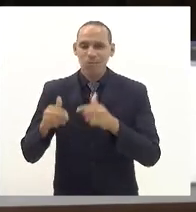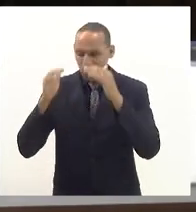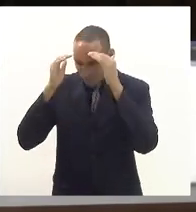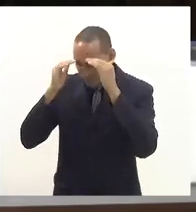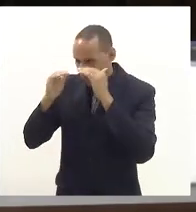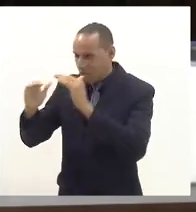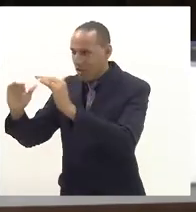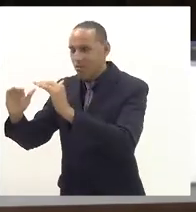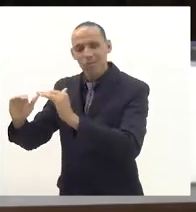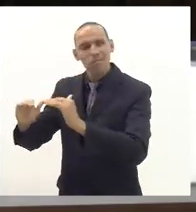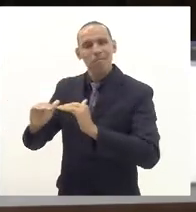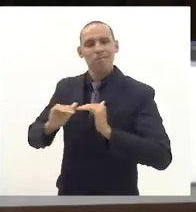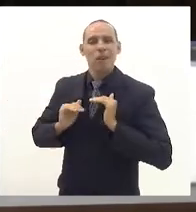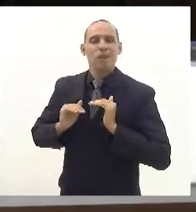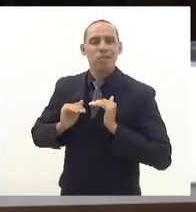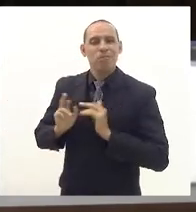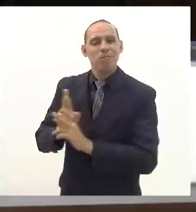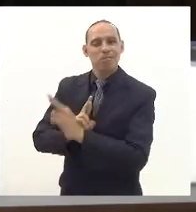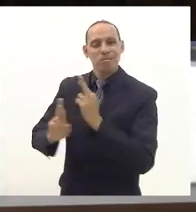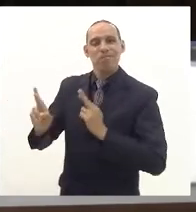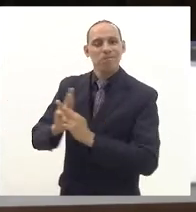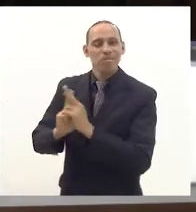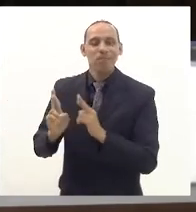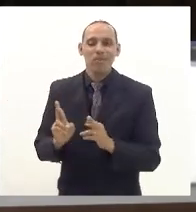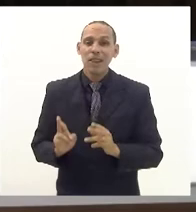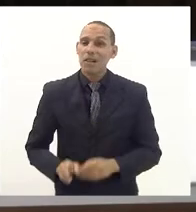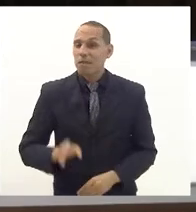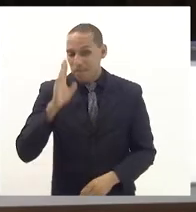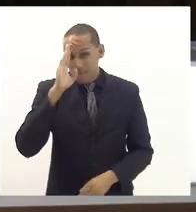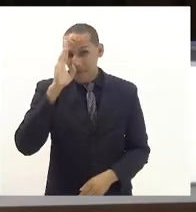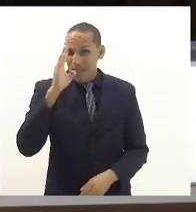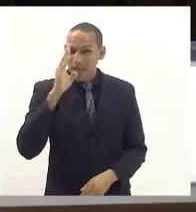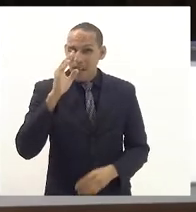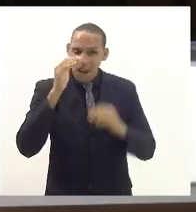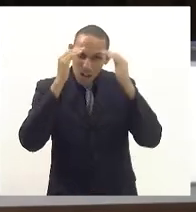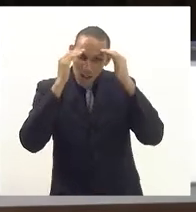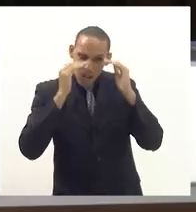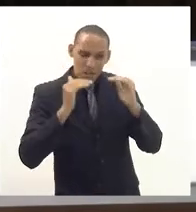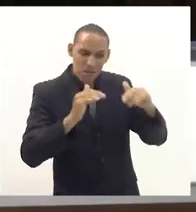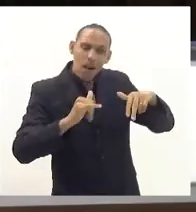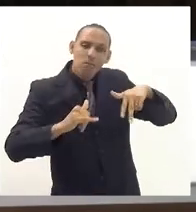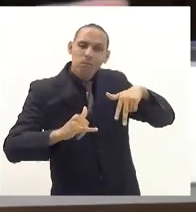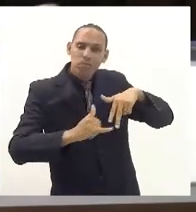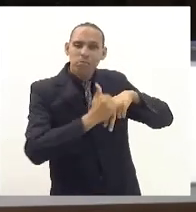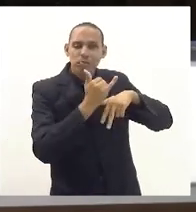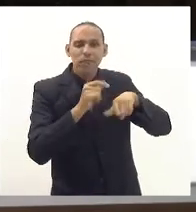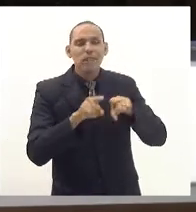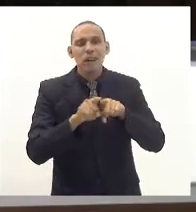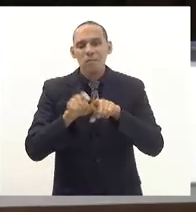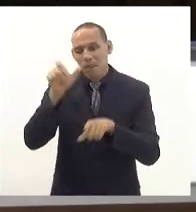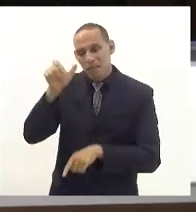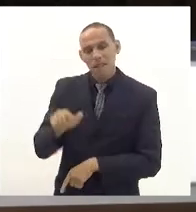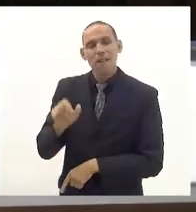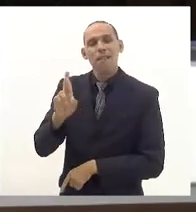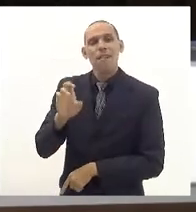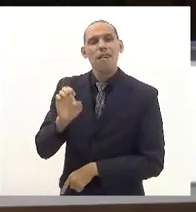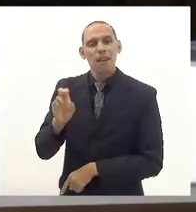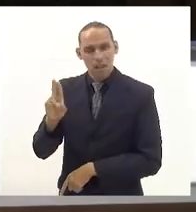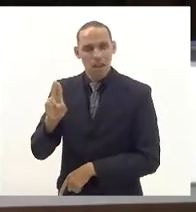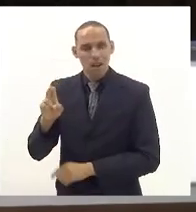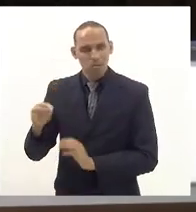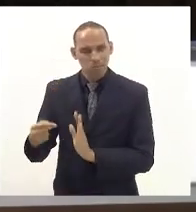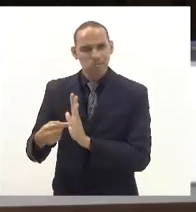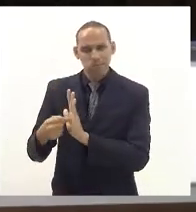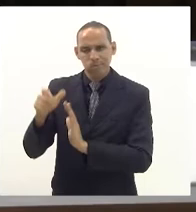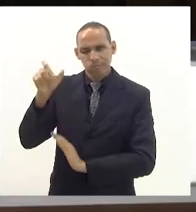muito respeito entre as partes e sobretudo respeito com as vítimas e com os Réus então